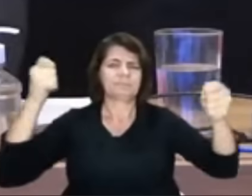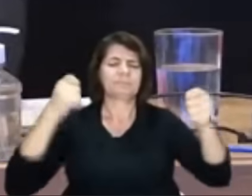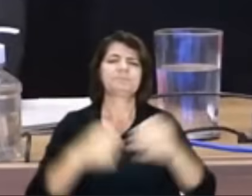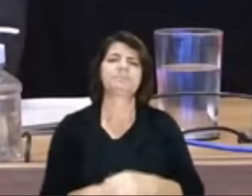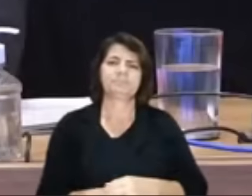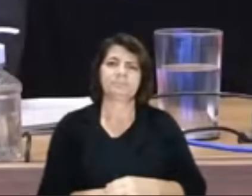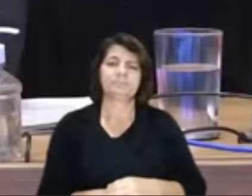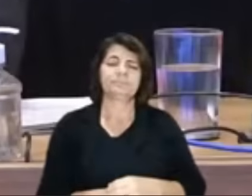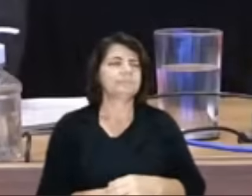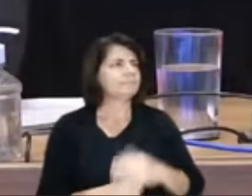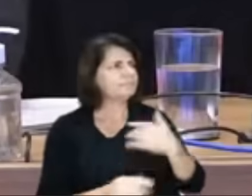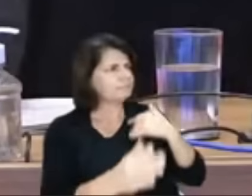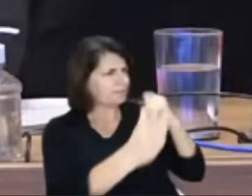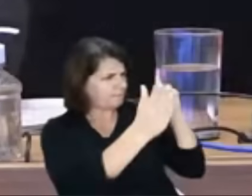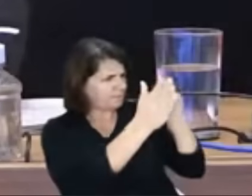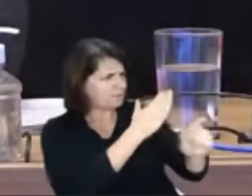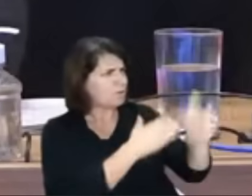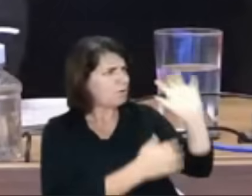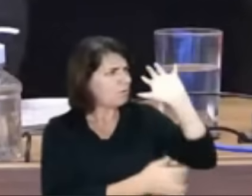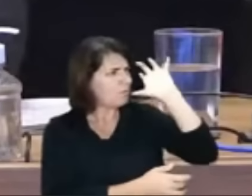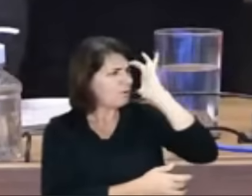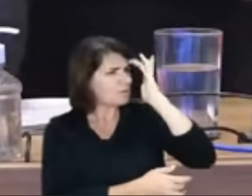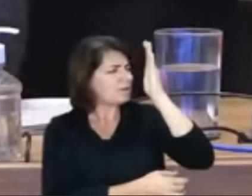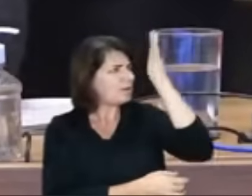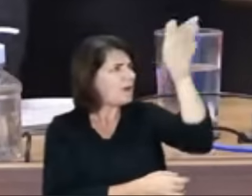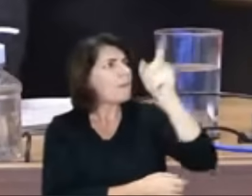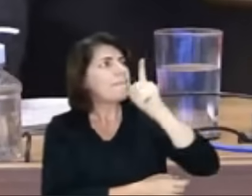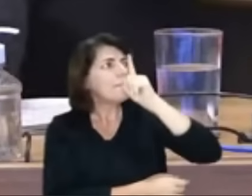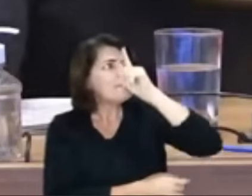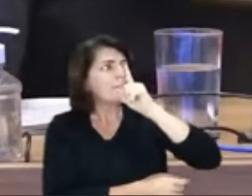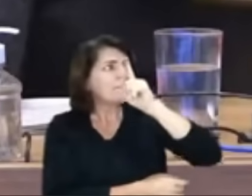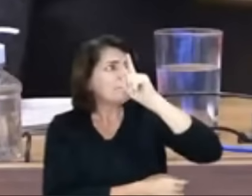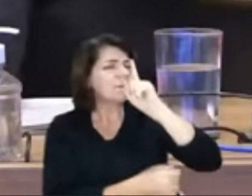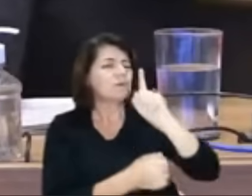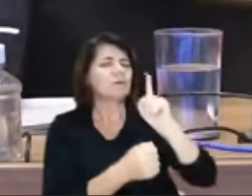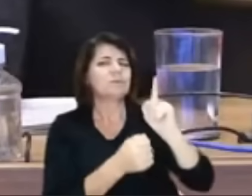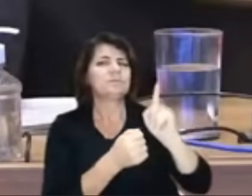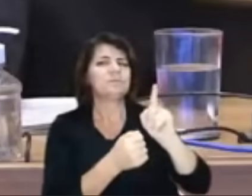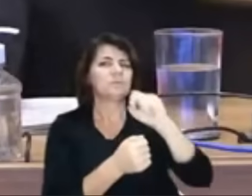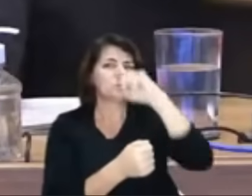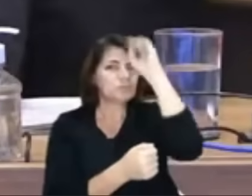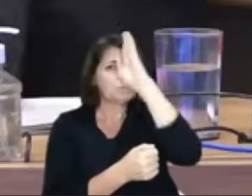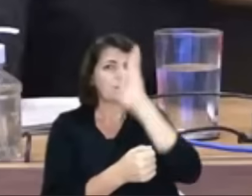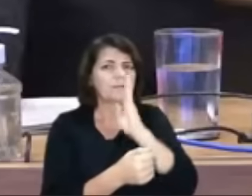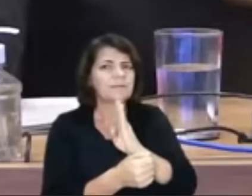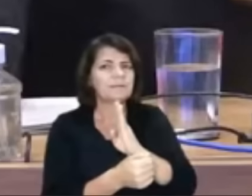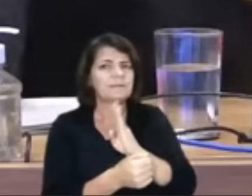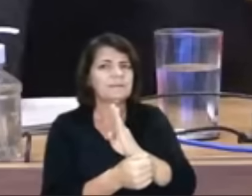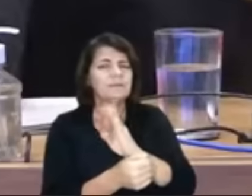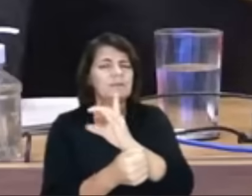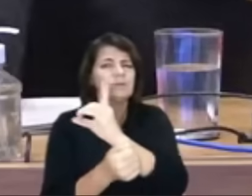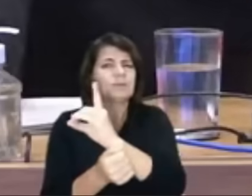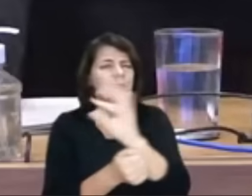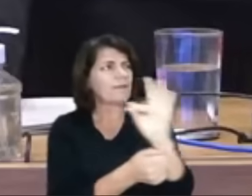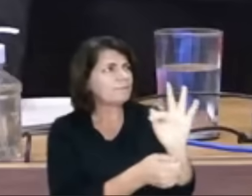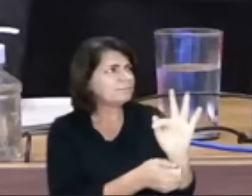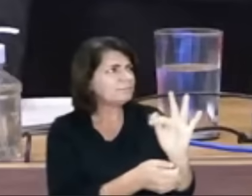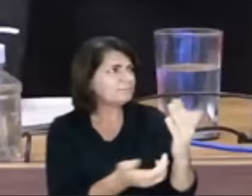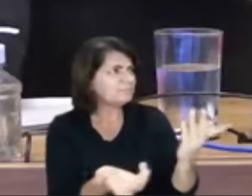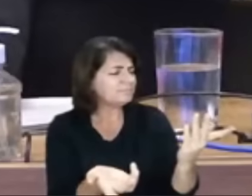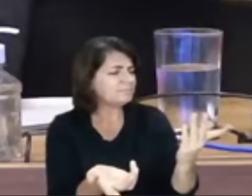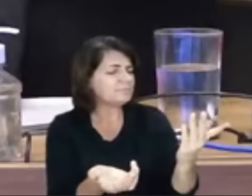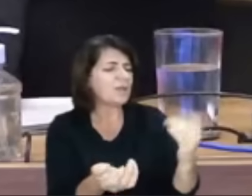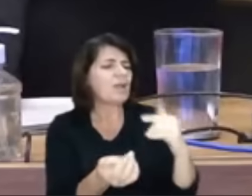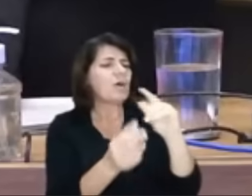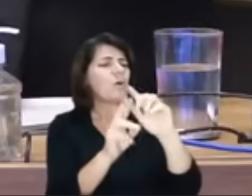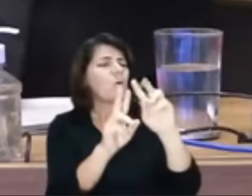senhor acha que isso colocava em risco a segurança institucional eh do Brasil ou aqui no caso da Capital Federal era um era um assunto ou era